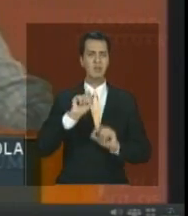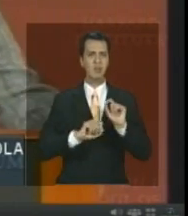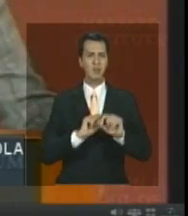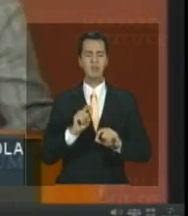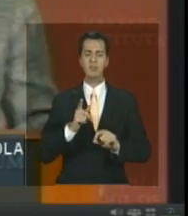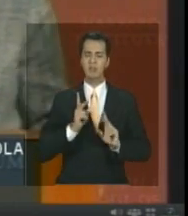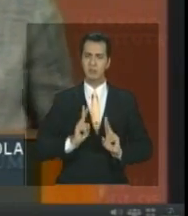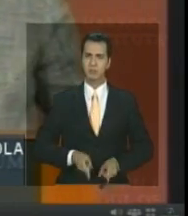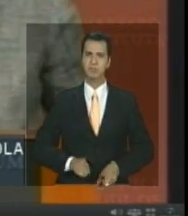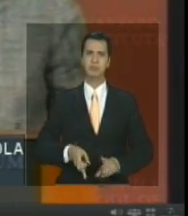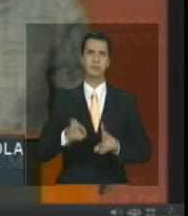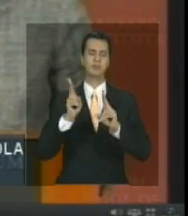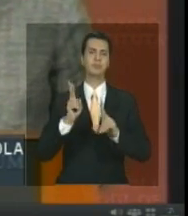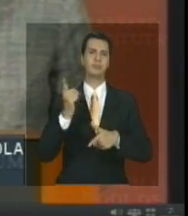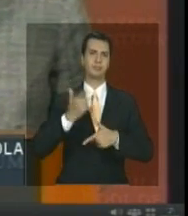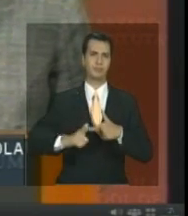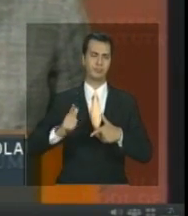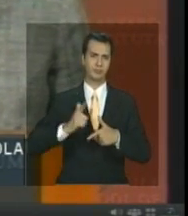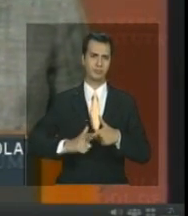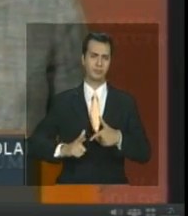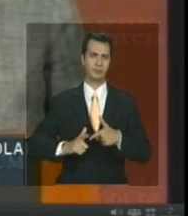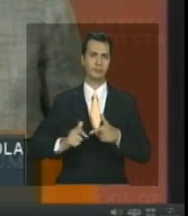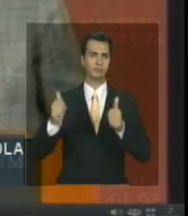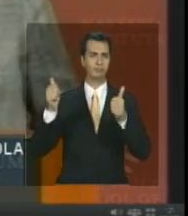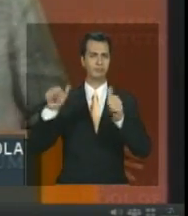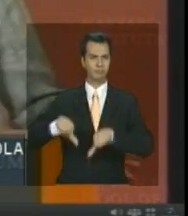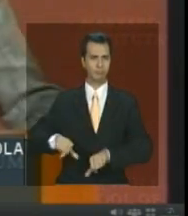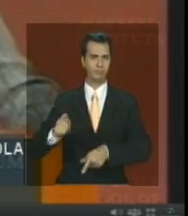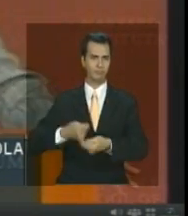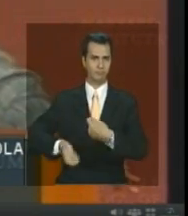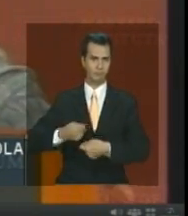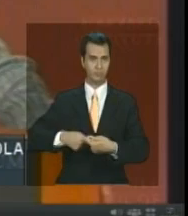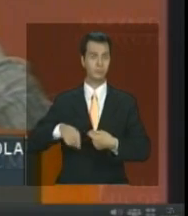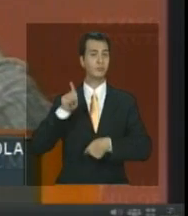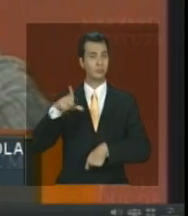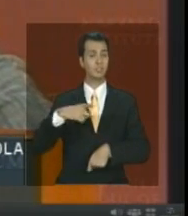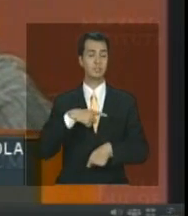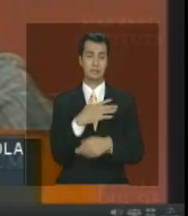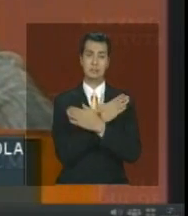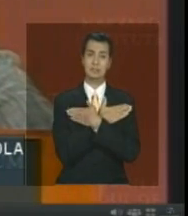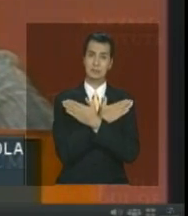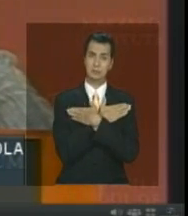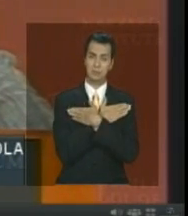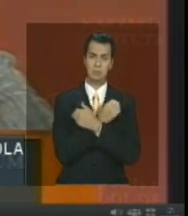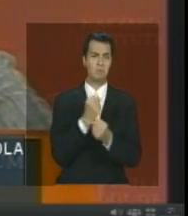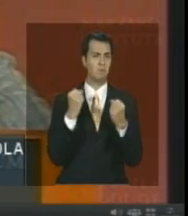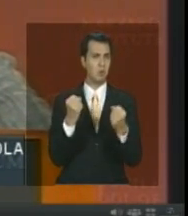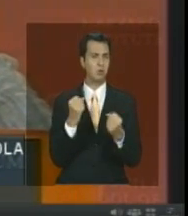ainda com um quadro de recessão e de desemprego muito forte.